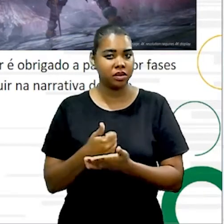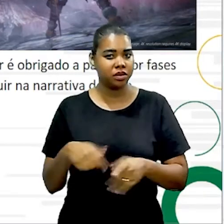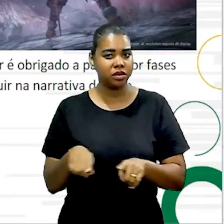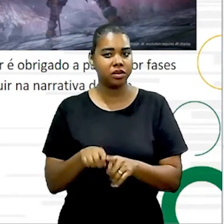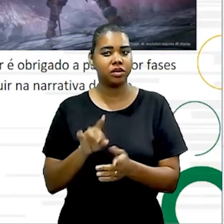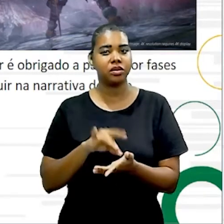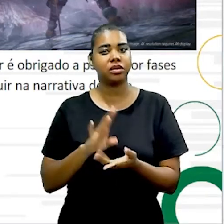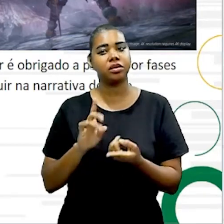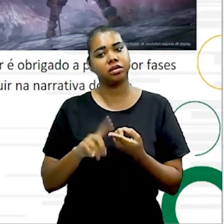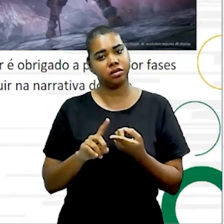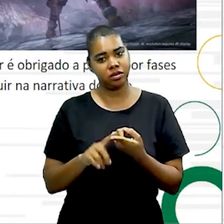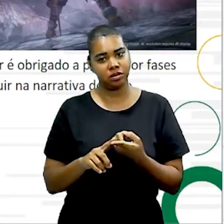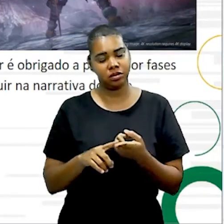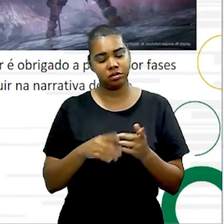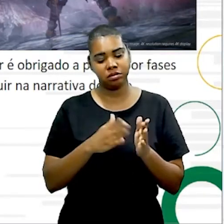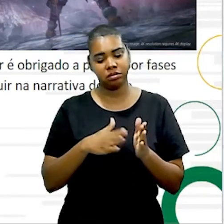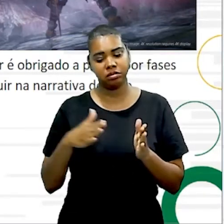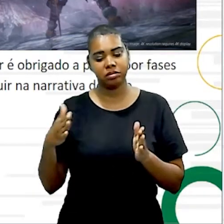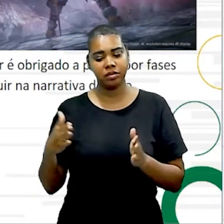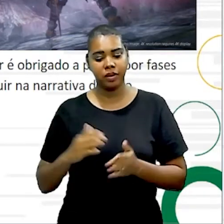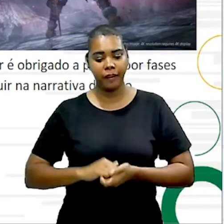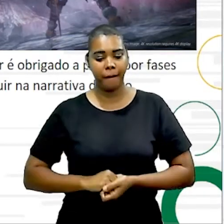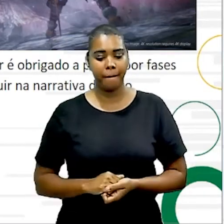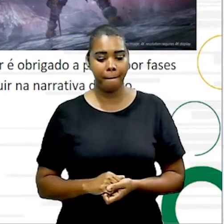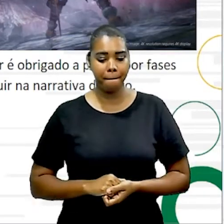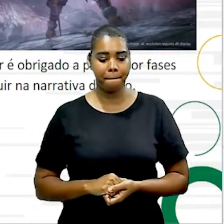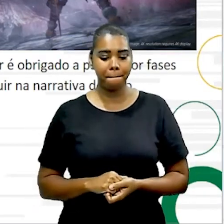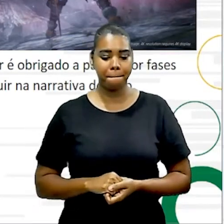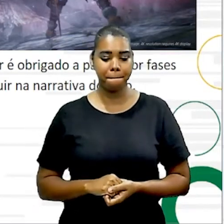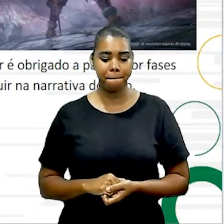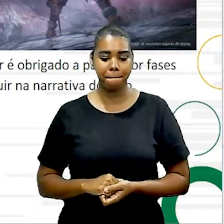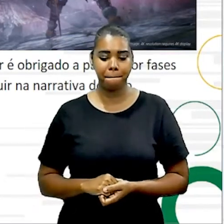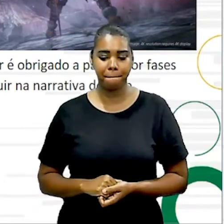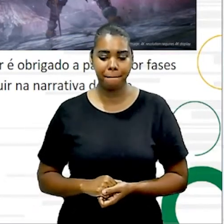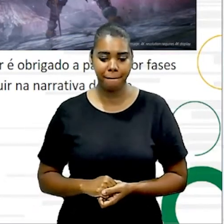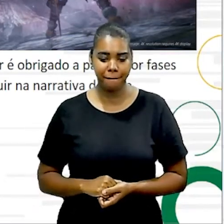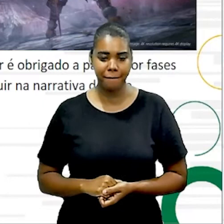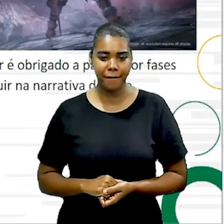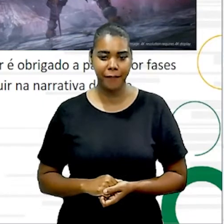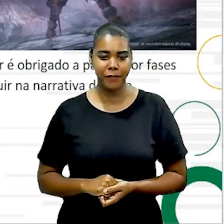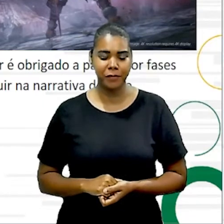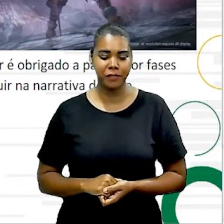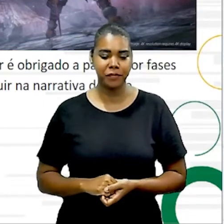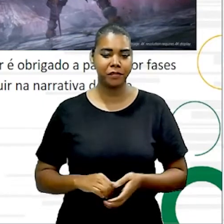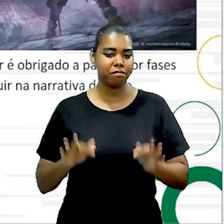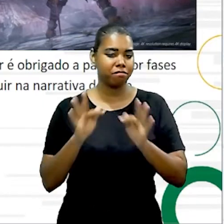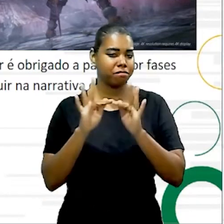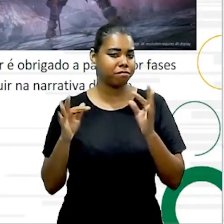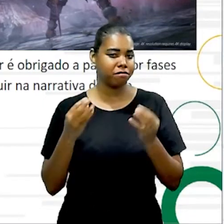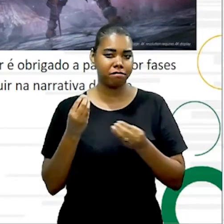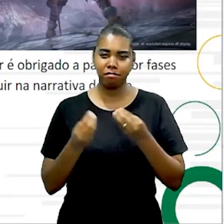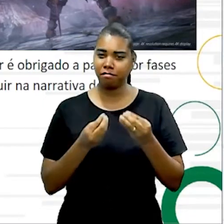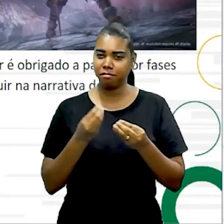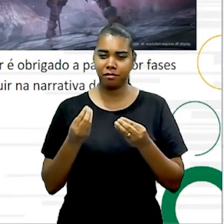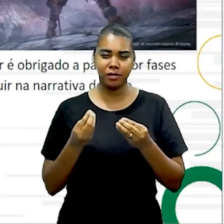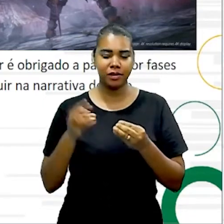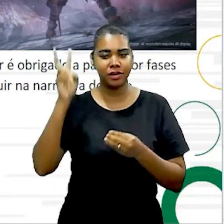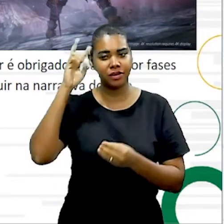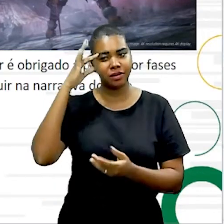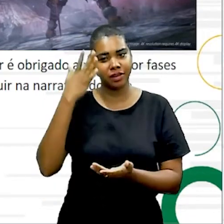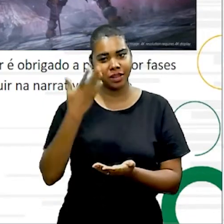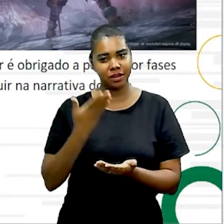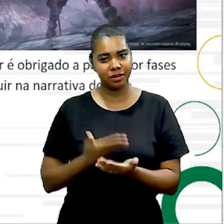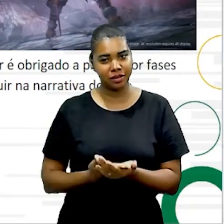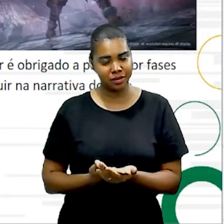funciona quase como as fases. Porque elas são divididas em. Na verdade, as fases funcionam quase como uma micro-história.